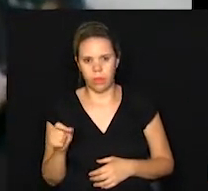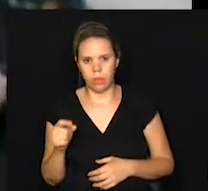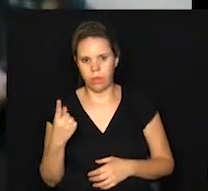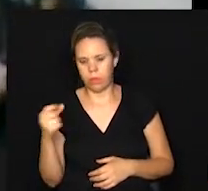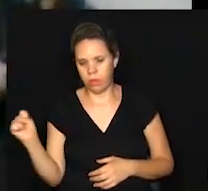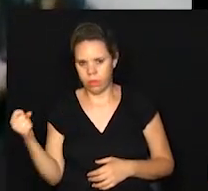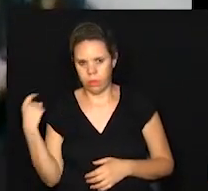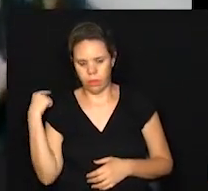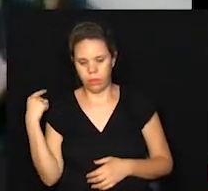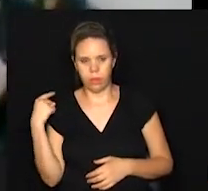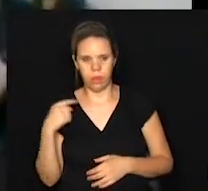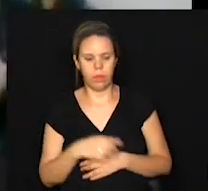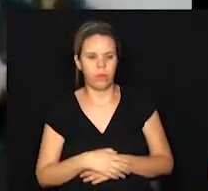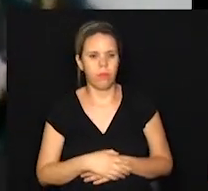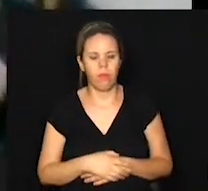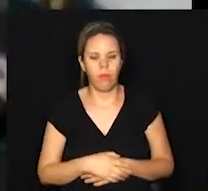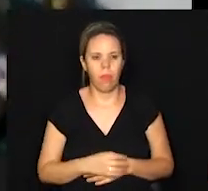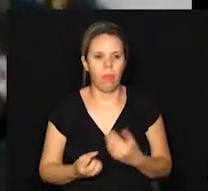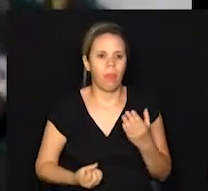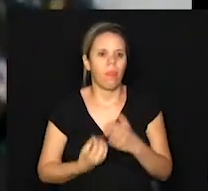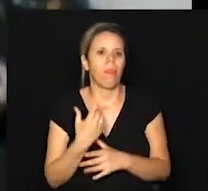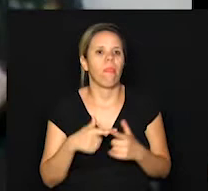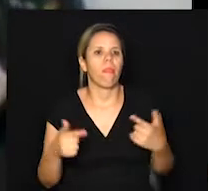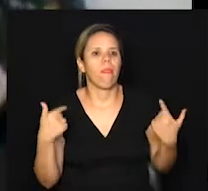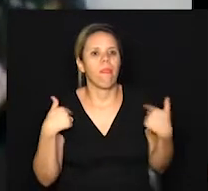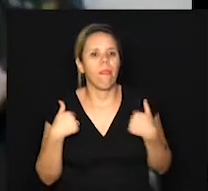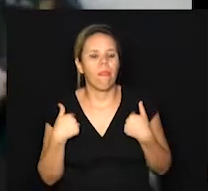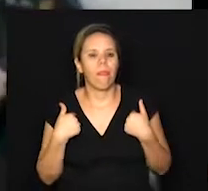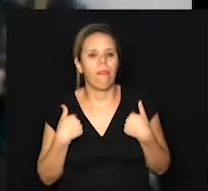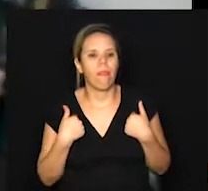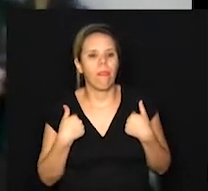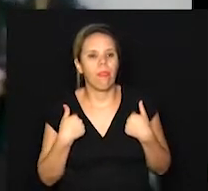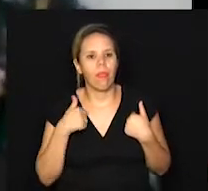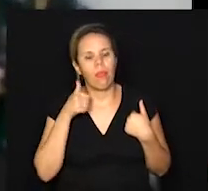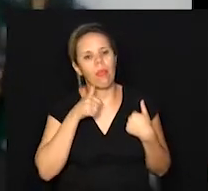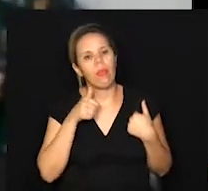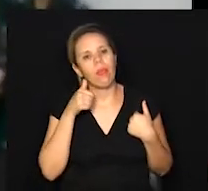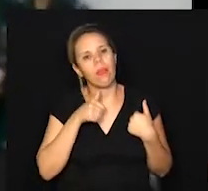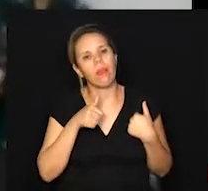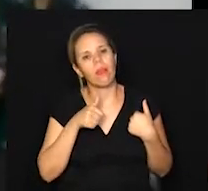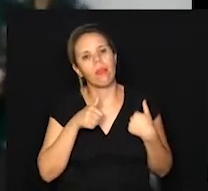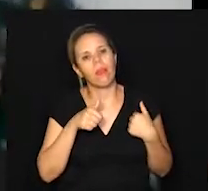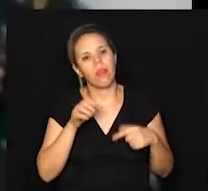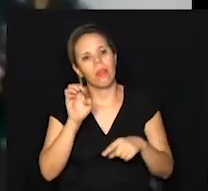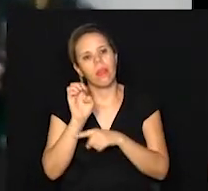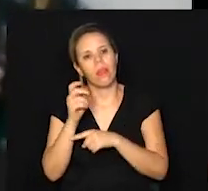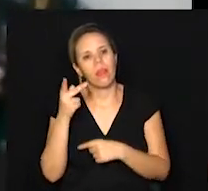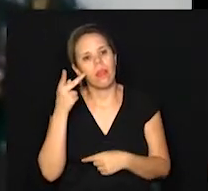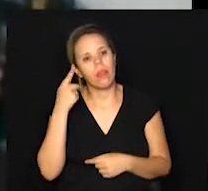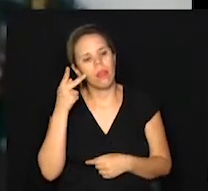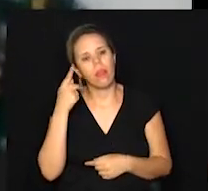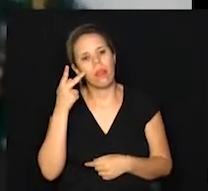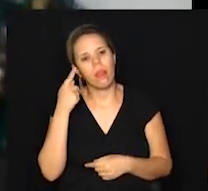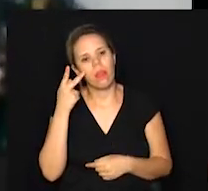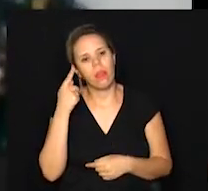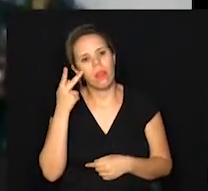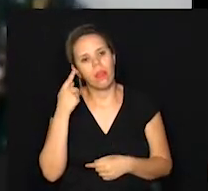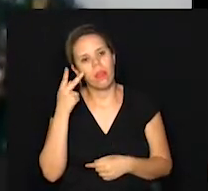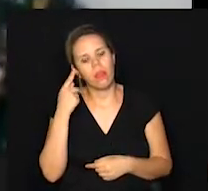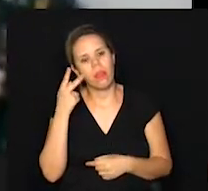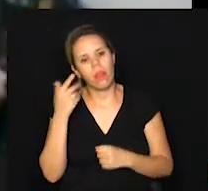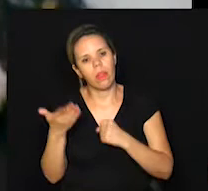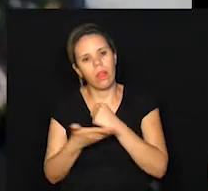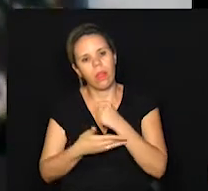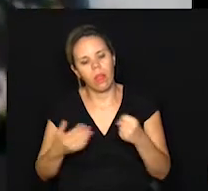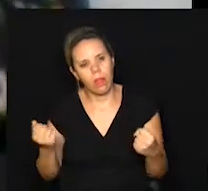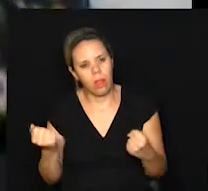2018. O que ocorreu comigo foi o seguinte: eu sou cearense, eu estou aqui no Ceará, onde está a minha base de apoio